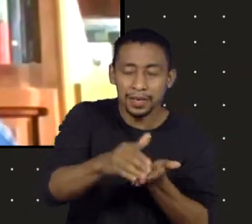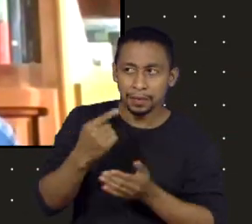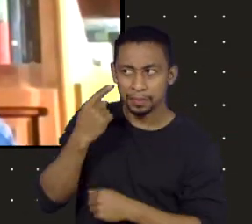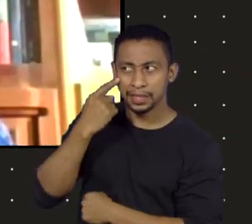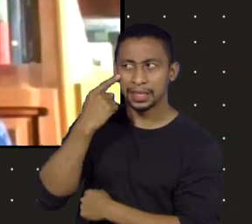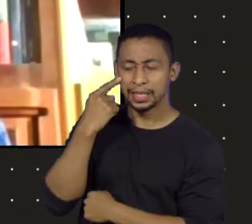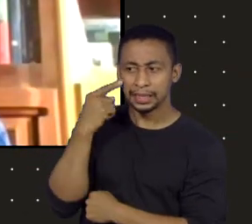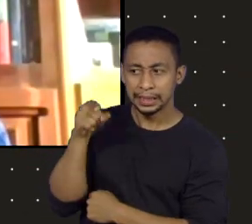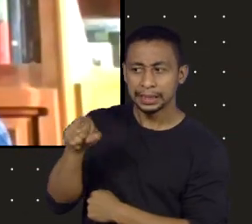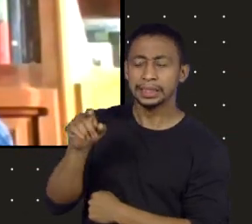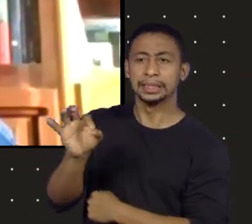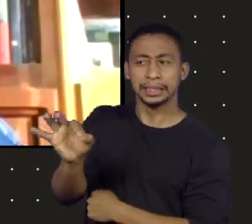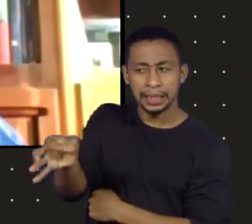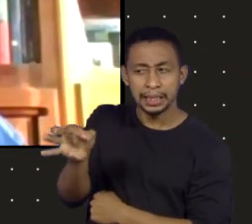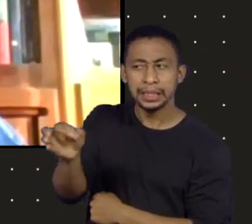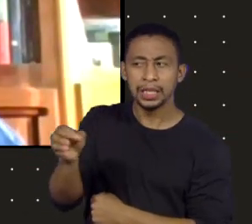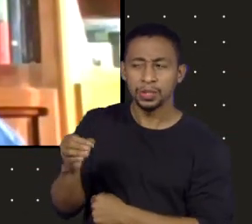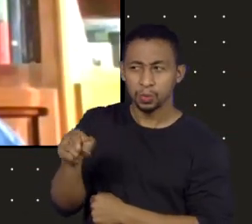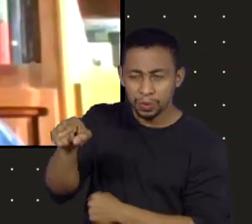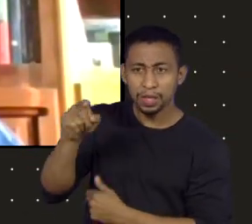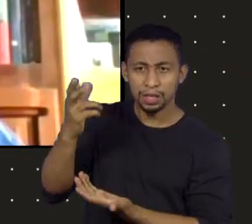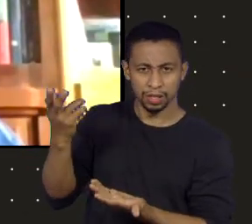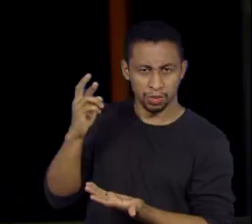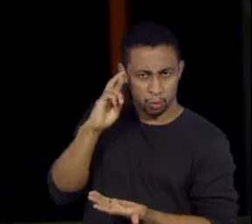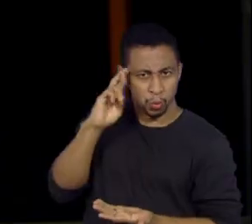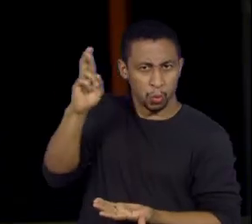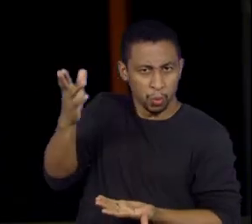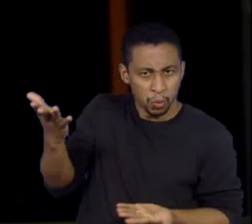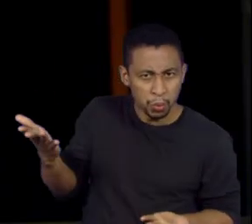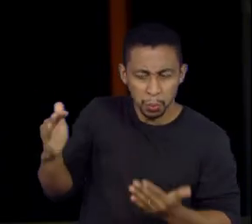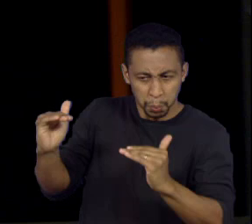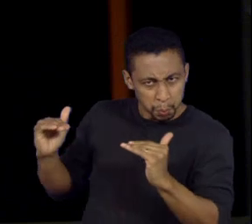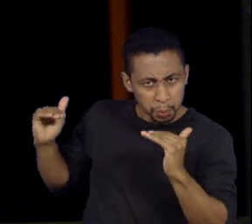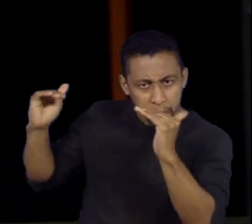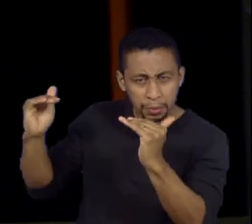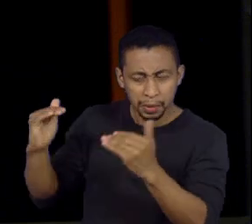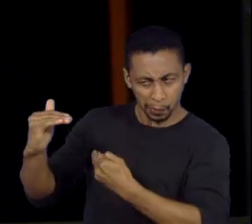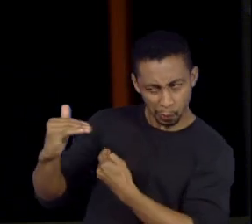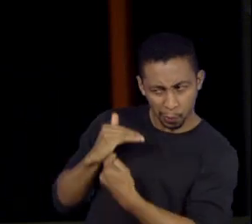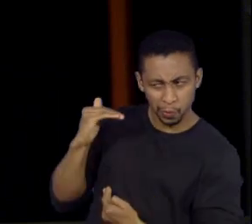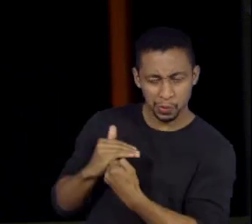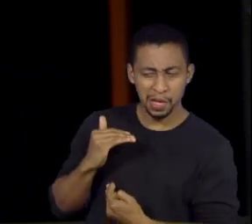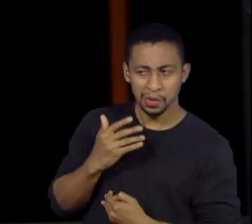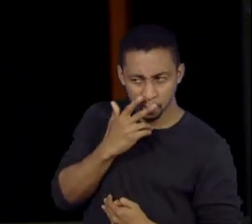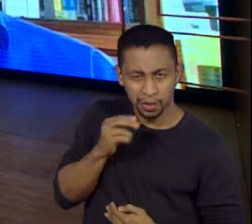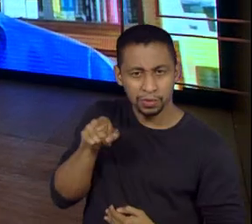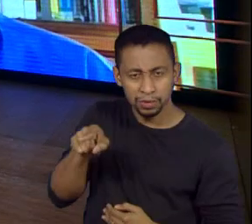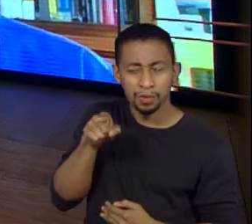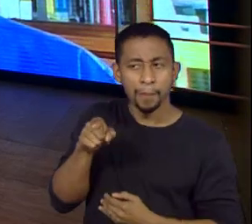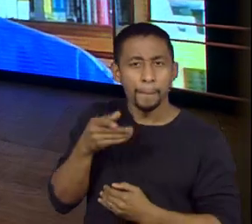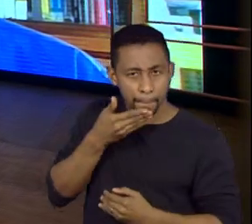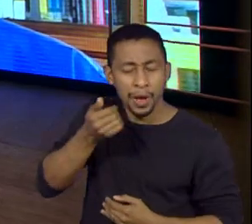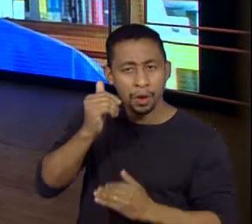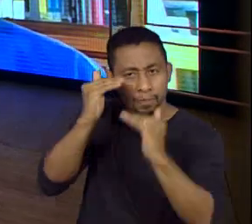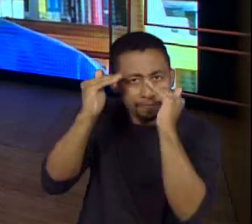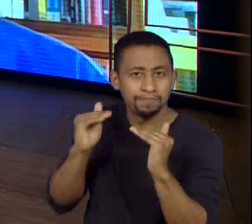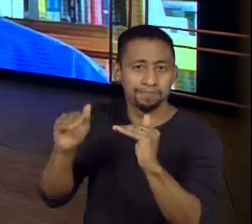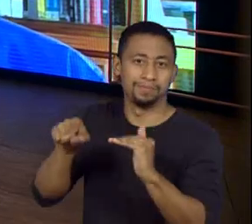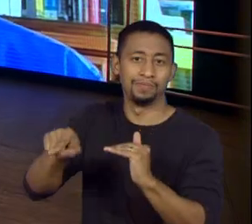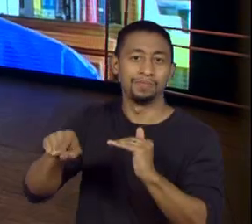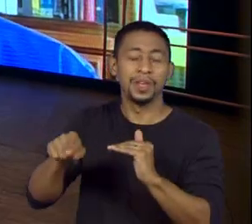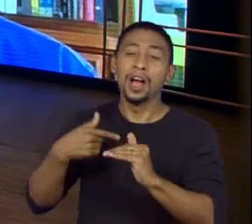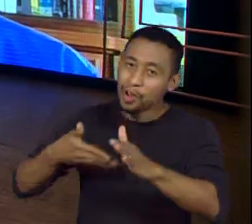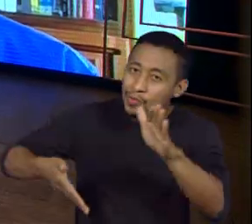graça. E fui, né? Fui lá aprender e aprendi a fazer